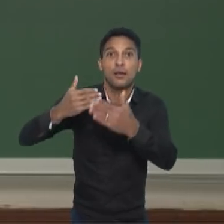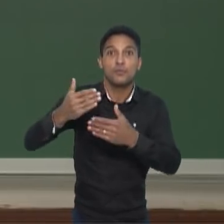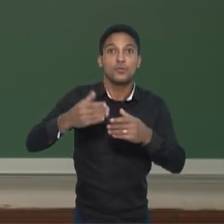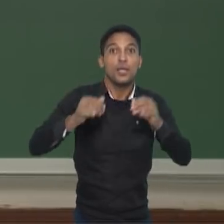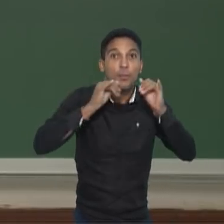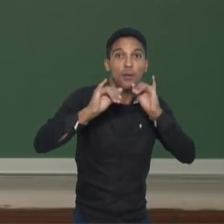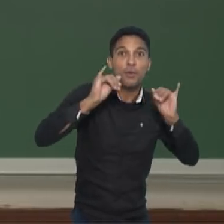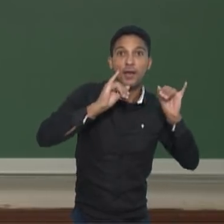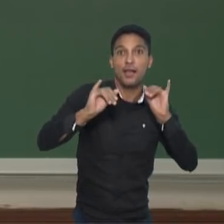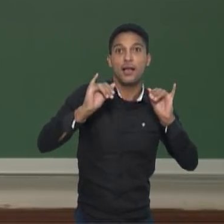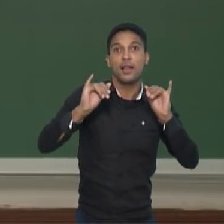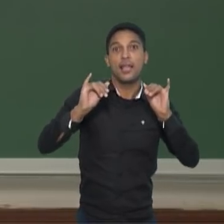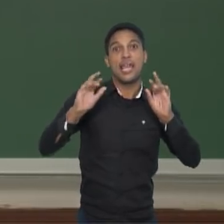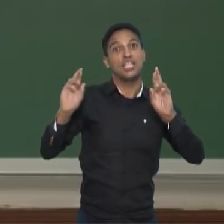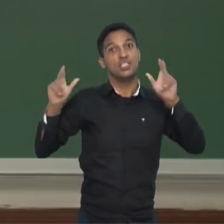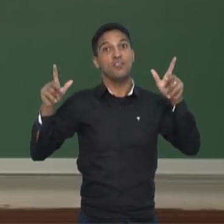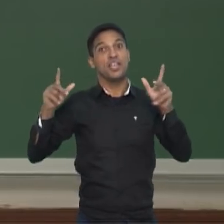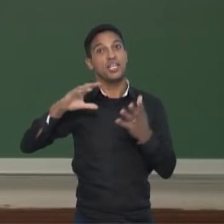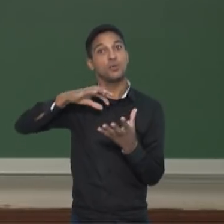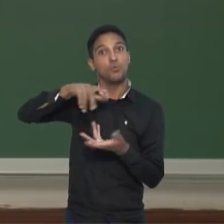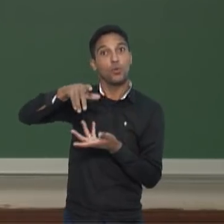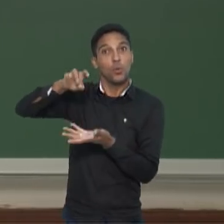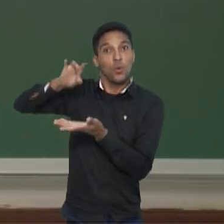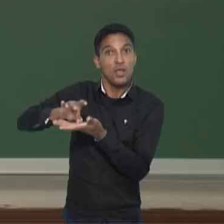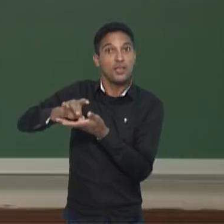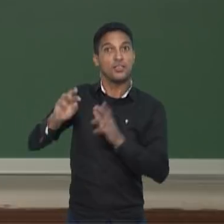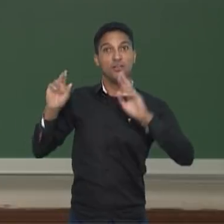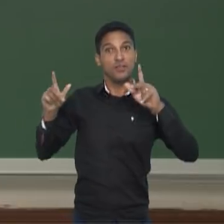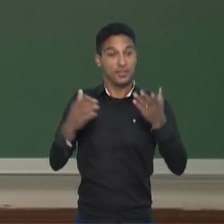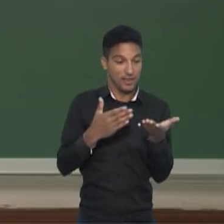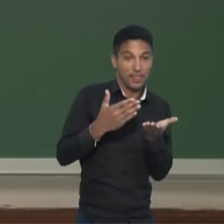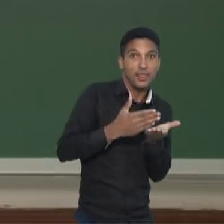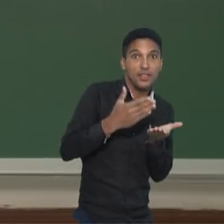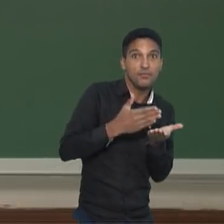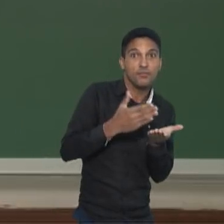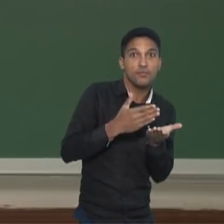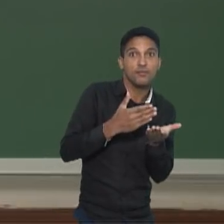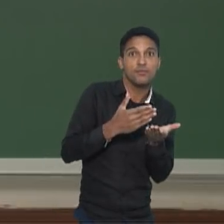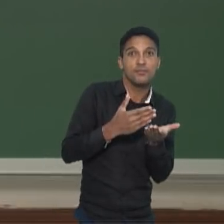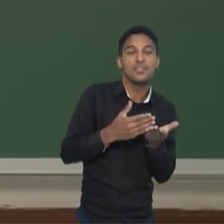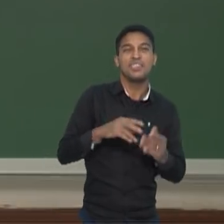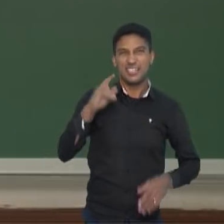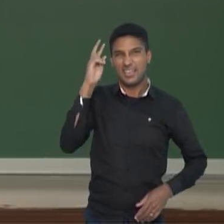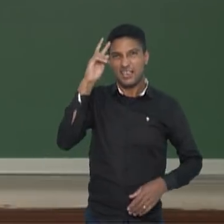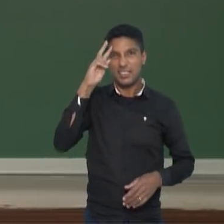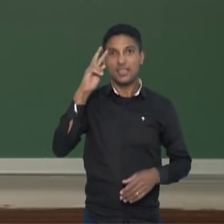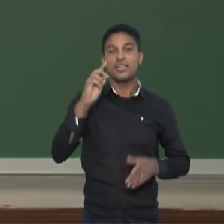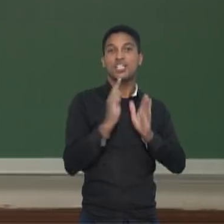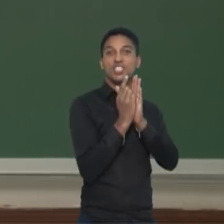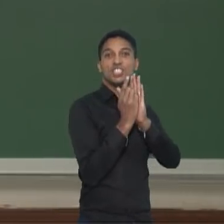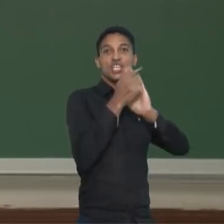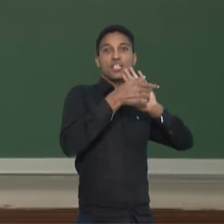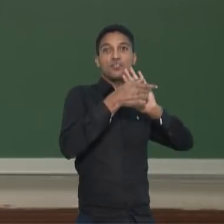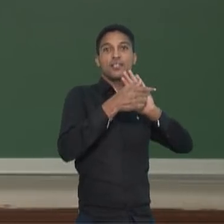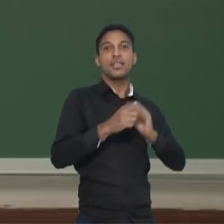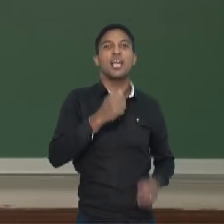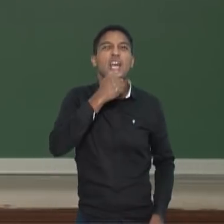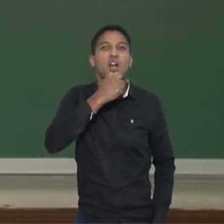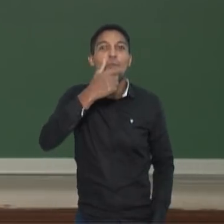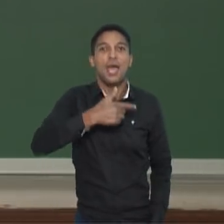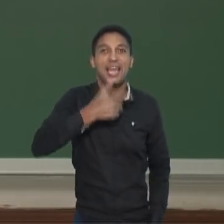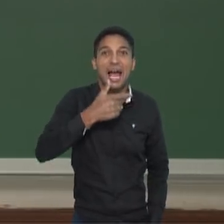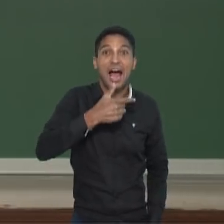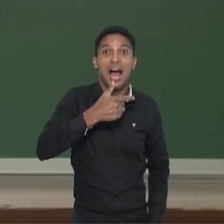são outras formas de visualizar, e fica muito claro quando a gente olha um filme de comédia e um filme de drama, a diferença, como